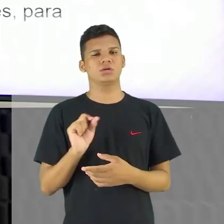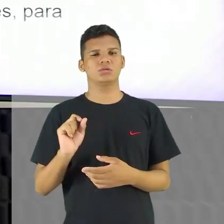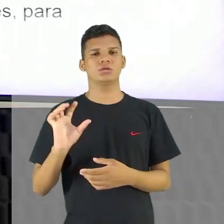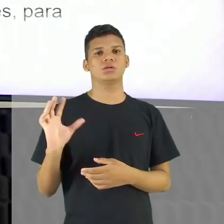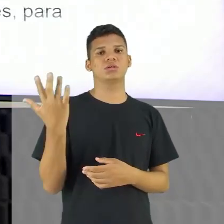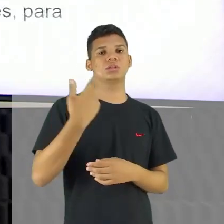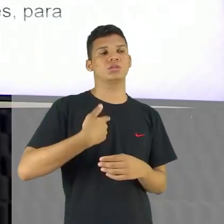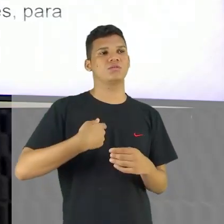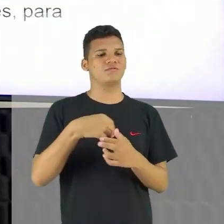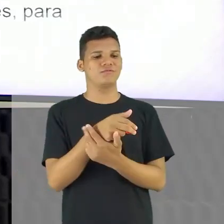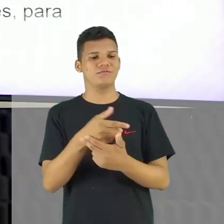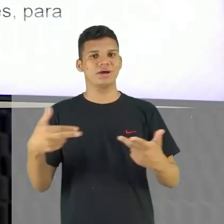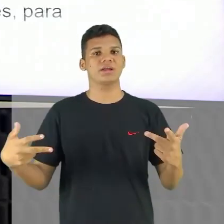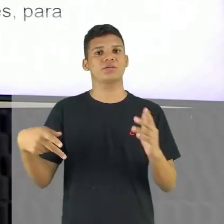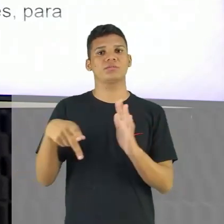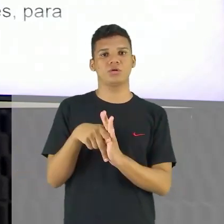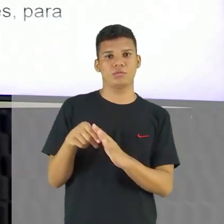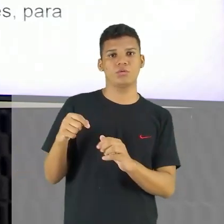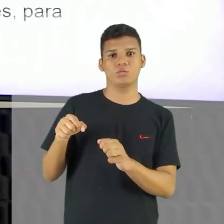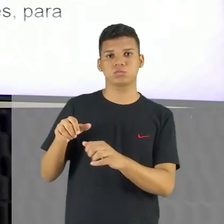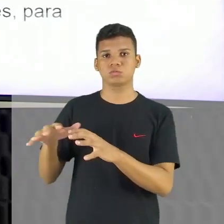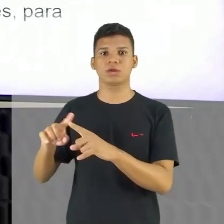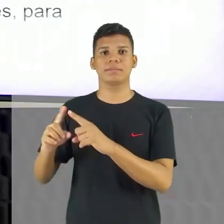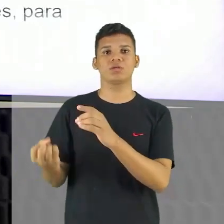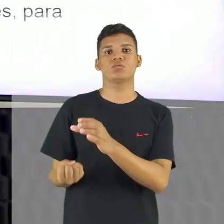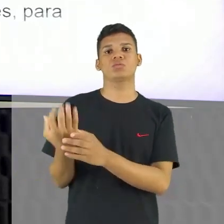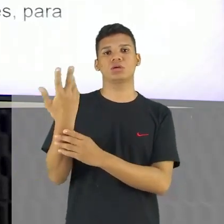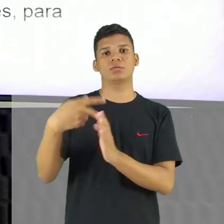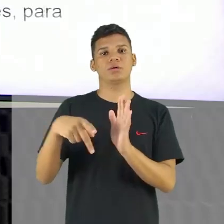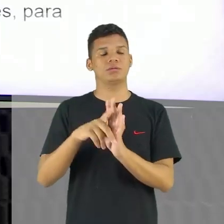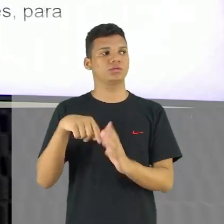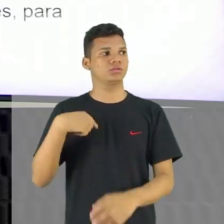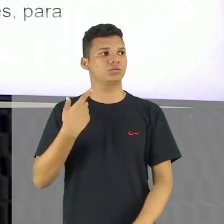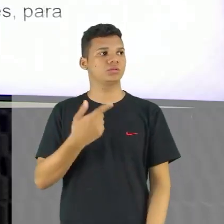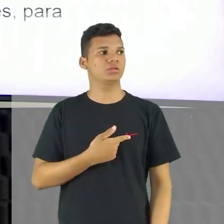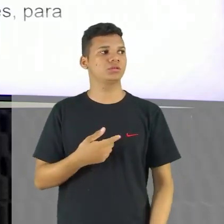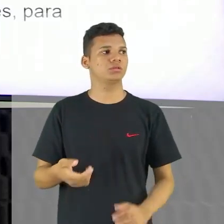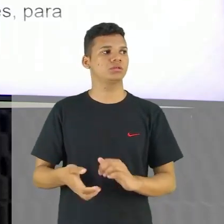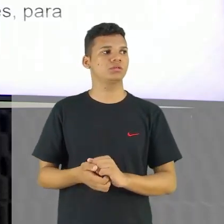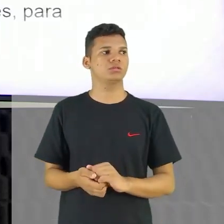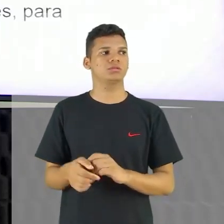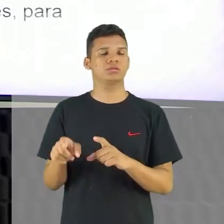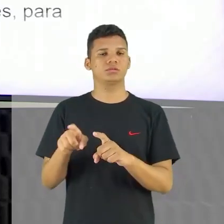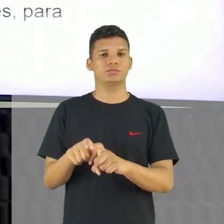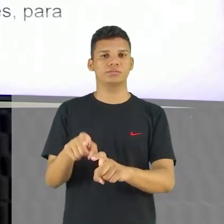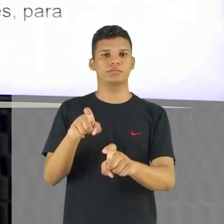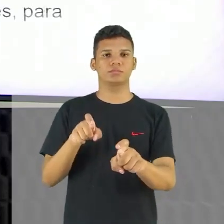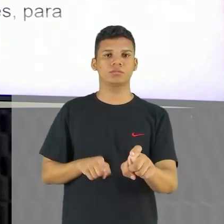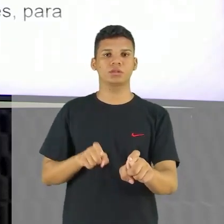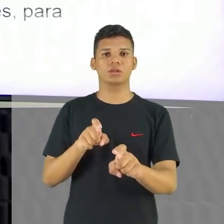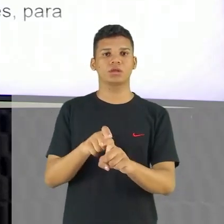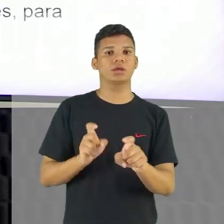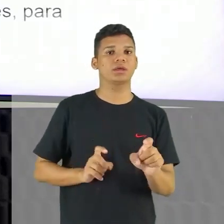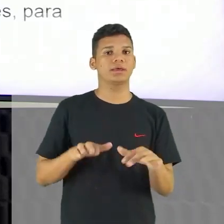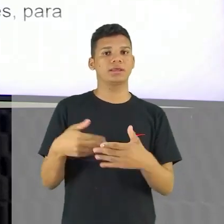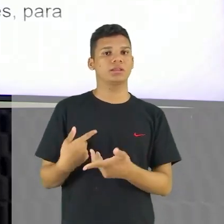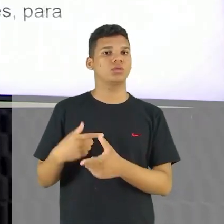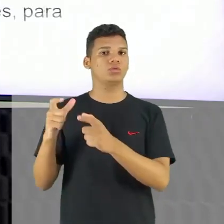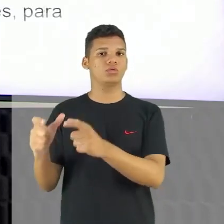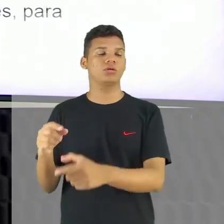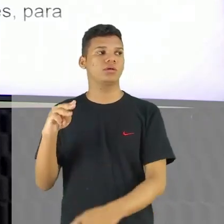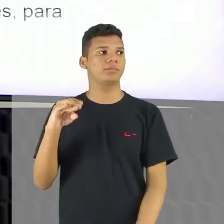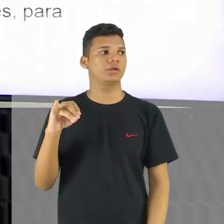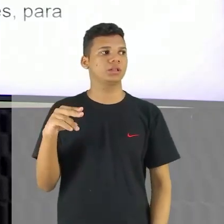vários movimentos na ocasião da nossa independência, né? Por exemplo, aqui no Maranhão a gente teve a balaiada, lá em Minas Gerais foi a Inconfidência